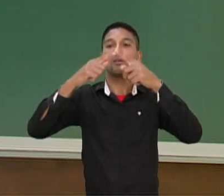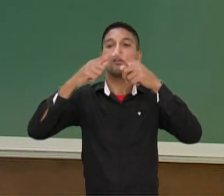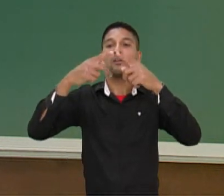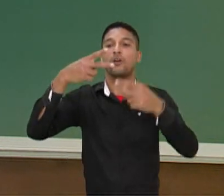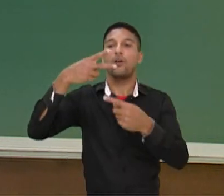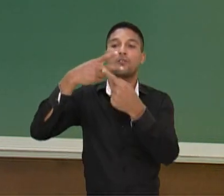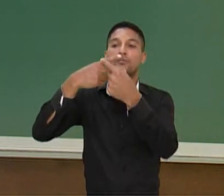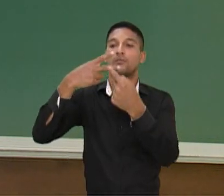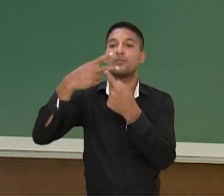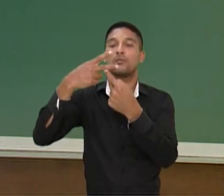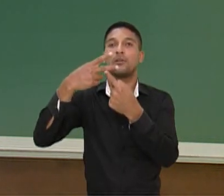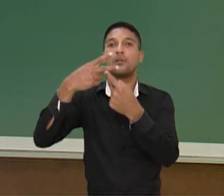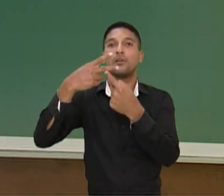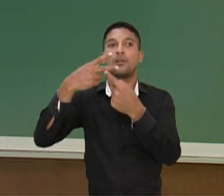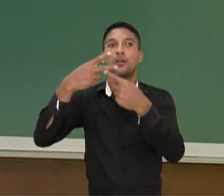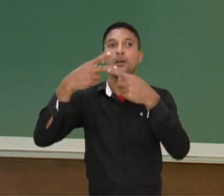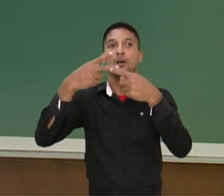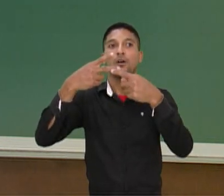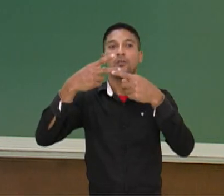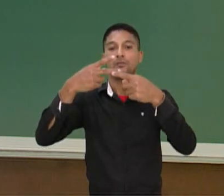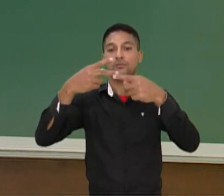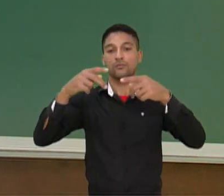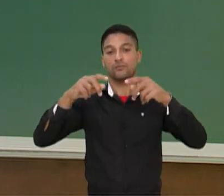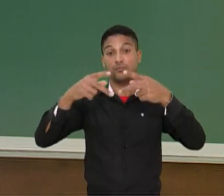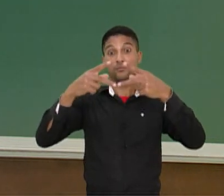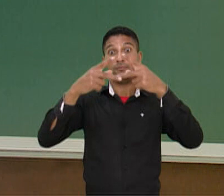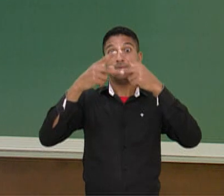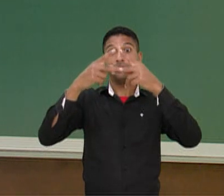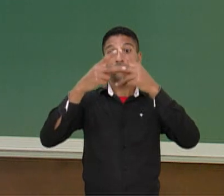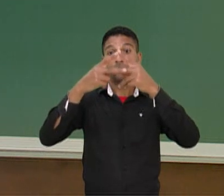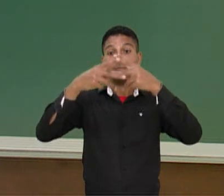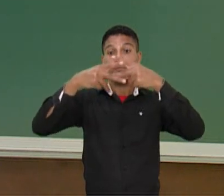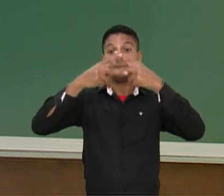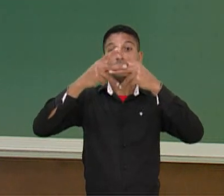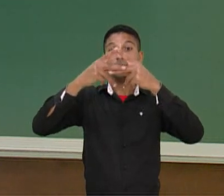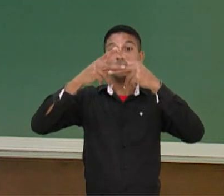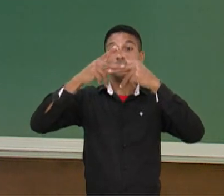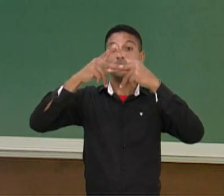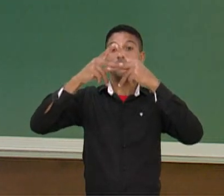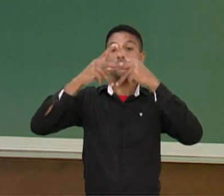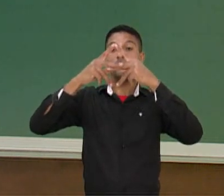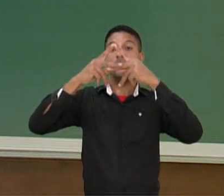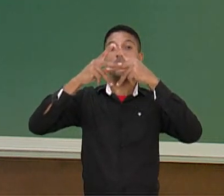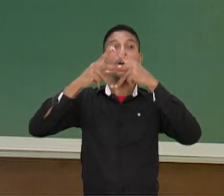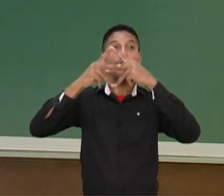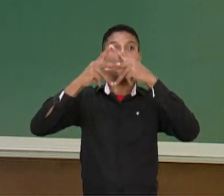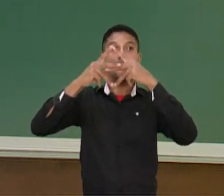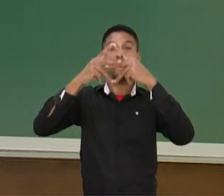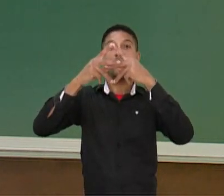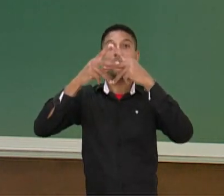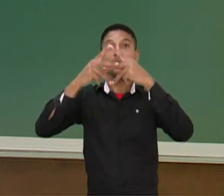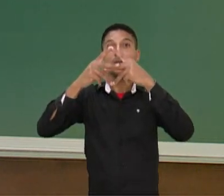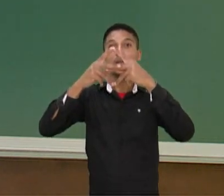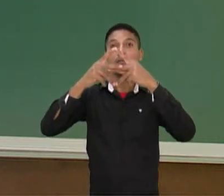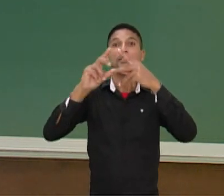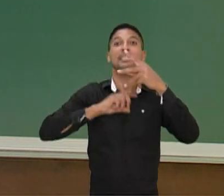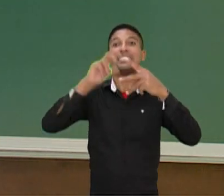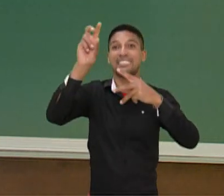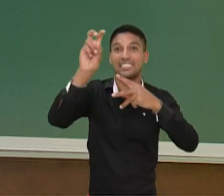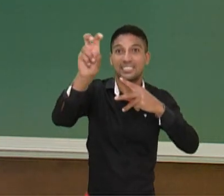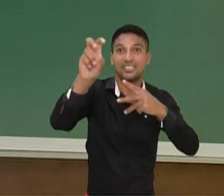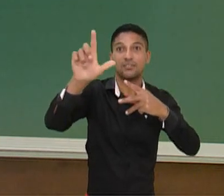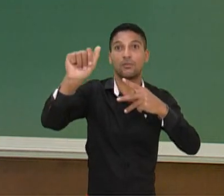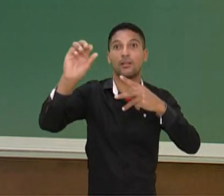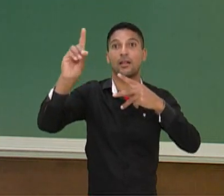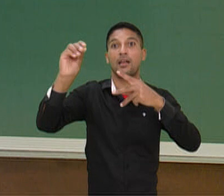ficar lá dentro. Então, beleza. Nesse polígono nós temos 5 lados. Então, de novo, lembrando, pentágono.